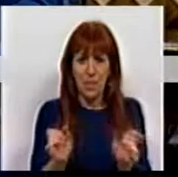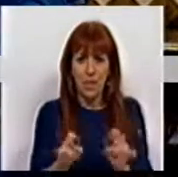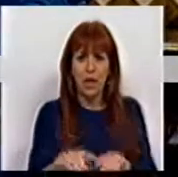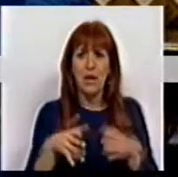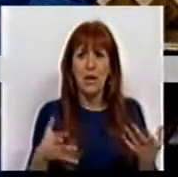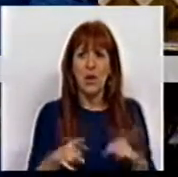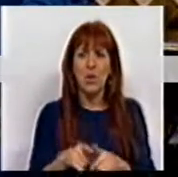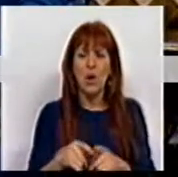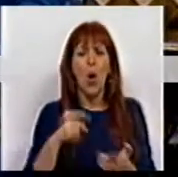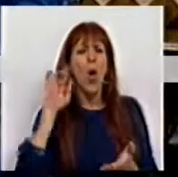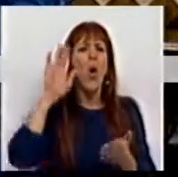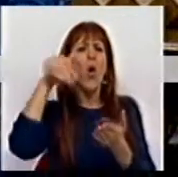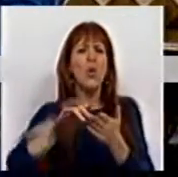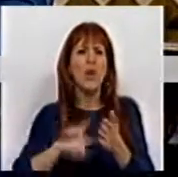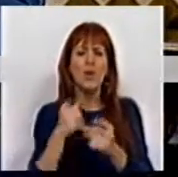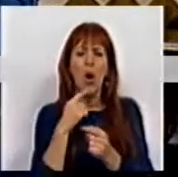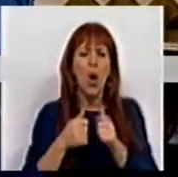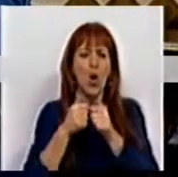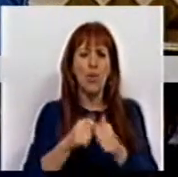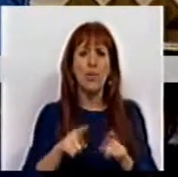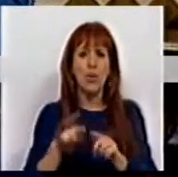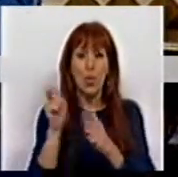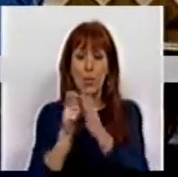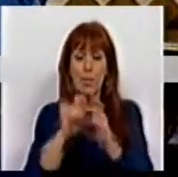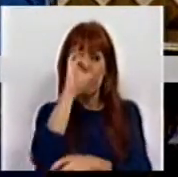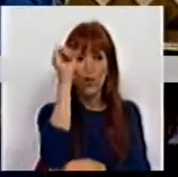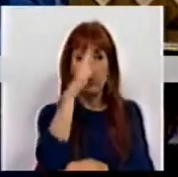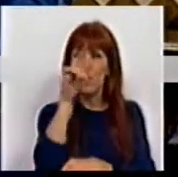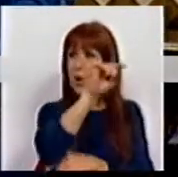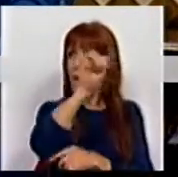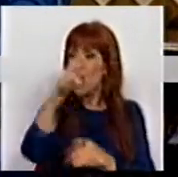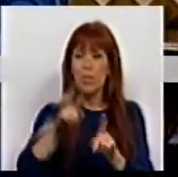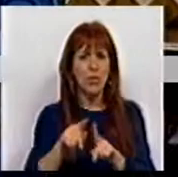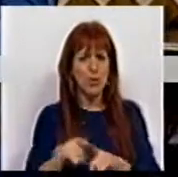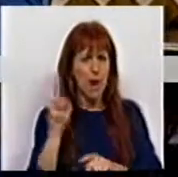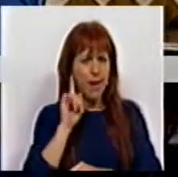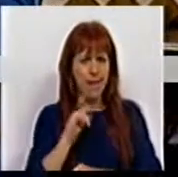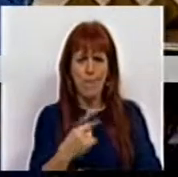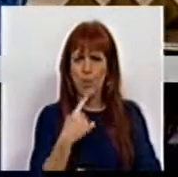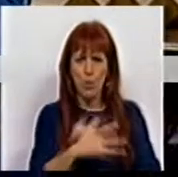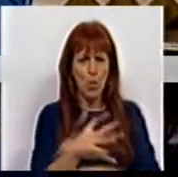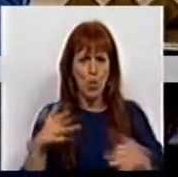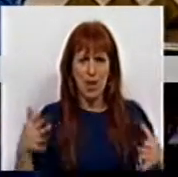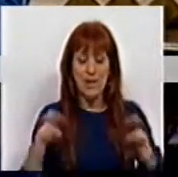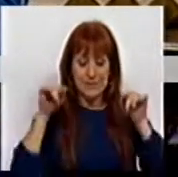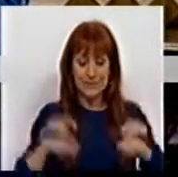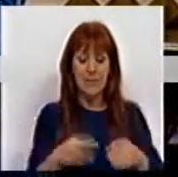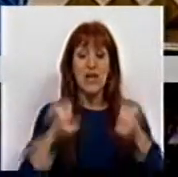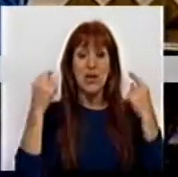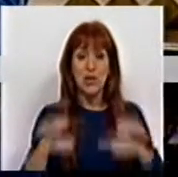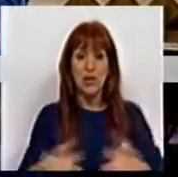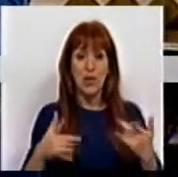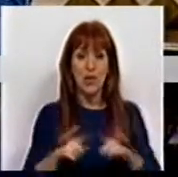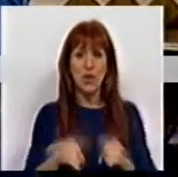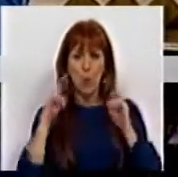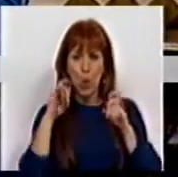estando sendo ou concluídas ou em cumprimento. Uma delas é o cadastro florestal. O cadastro florestal tem uma importância muito grande nestas matérias